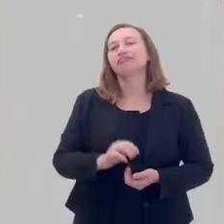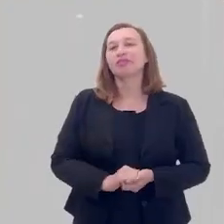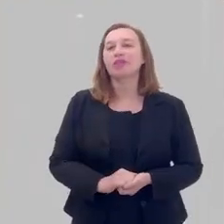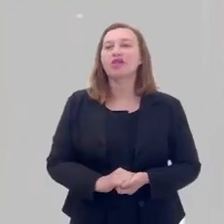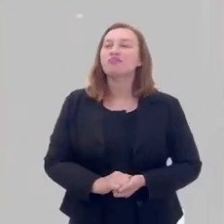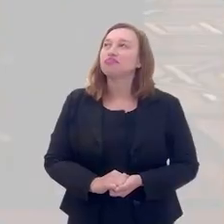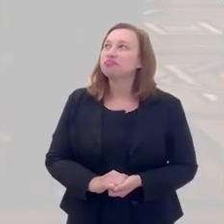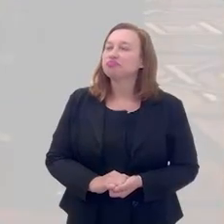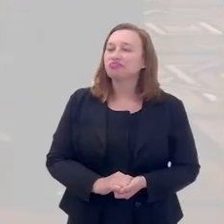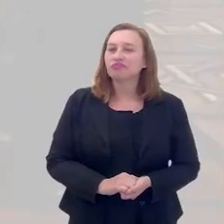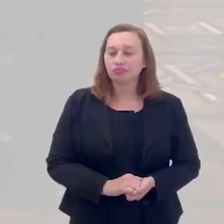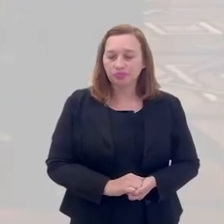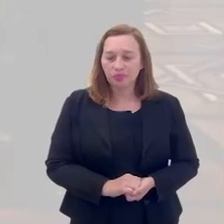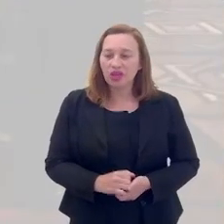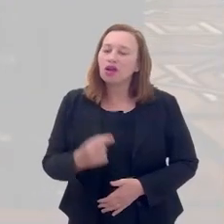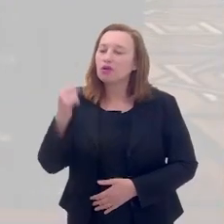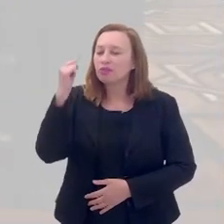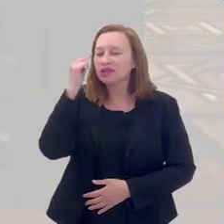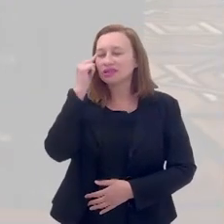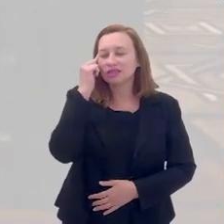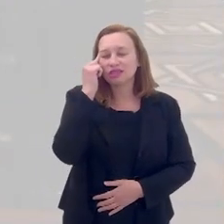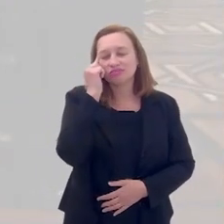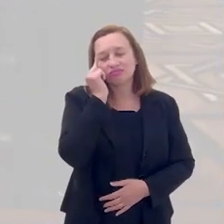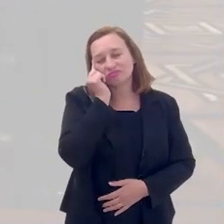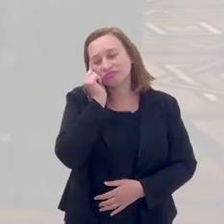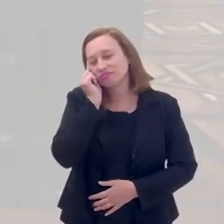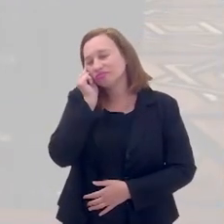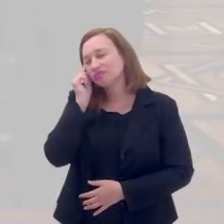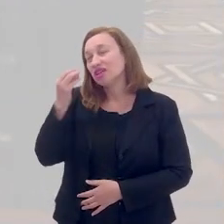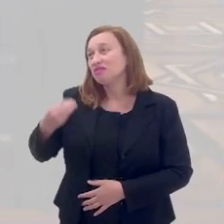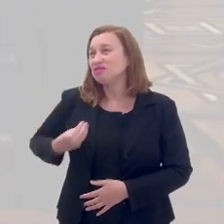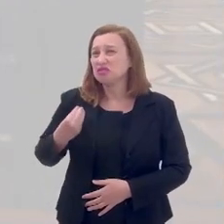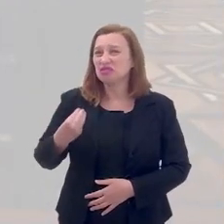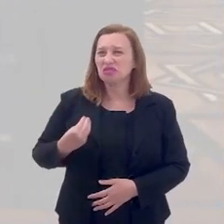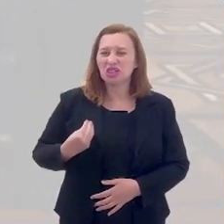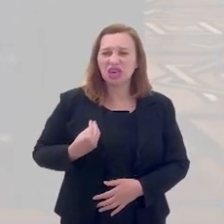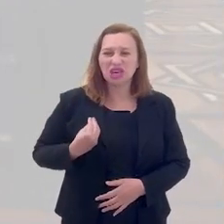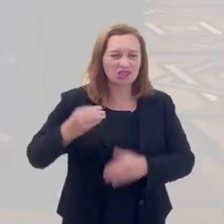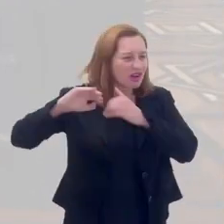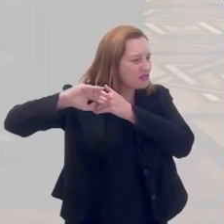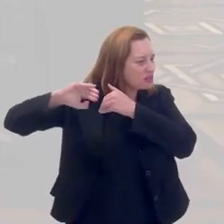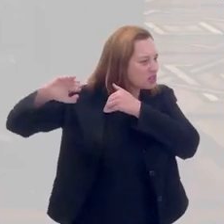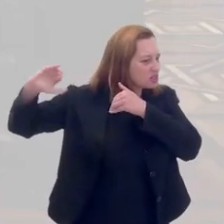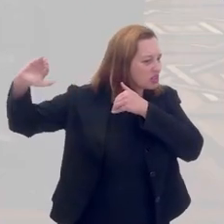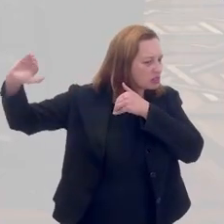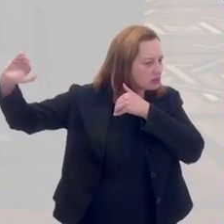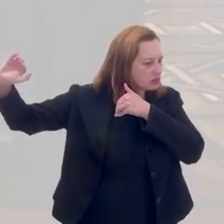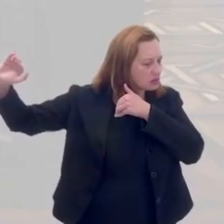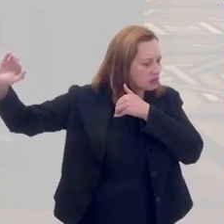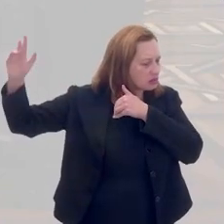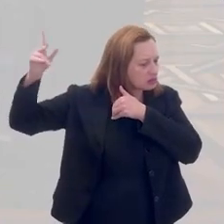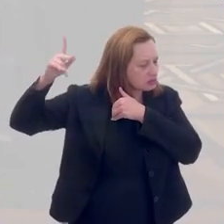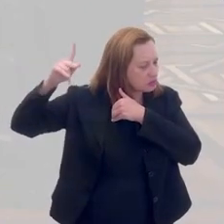eu pensei que podia viver por mim mesmo